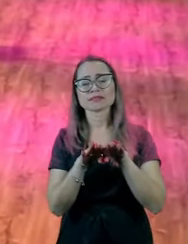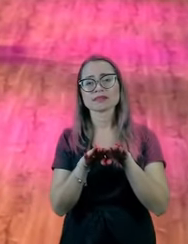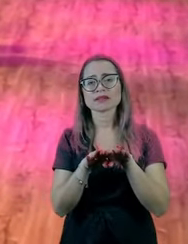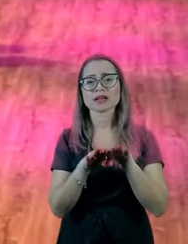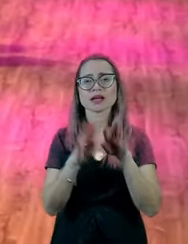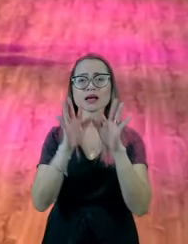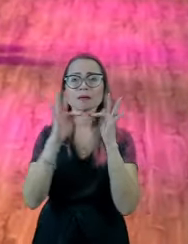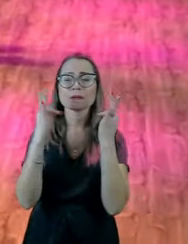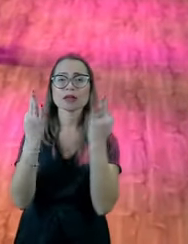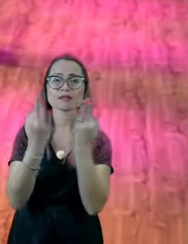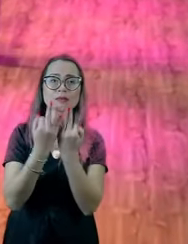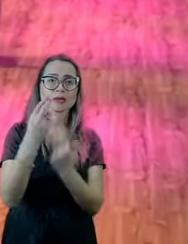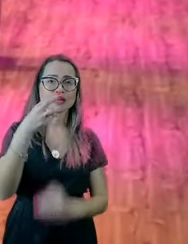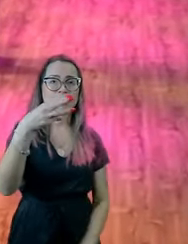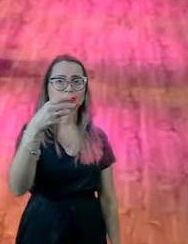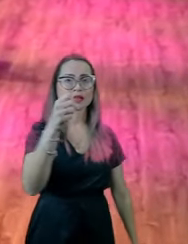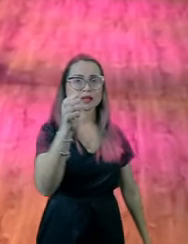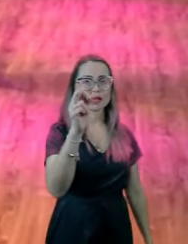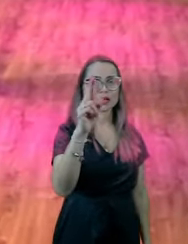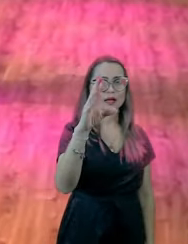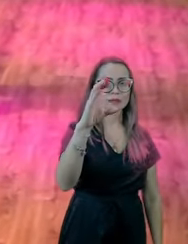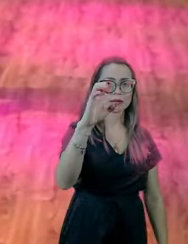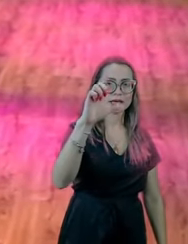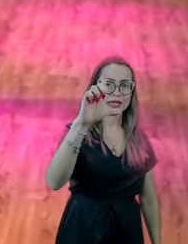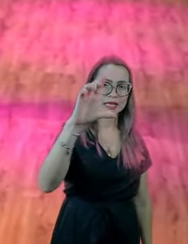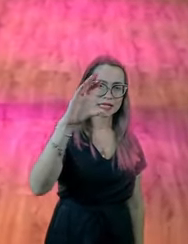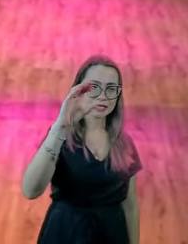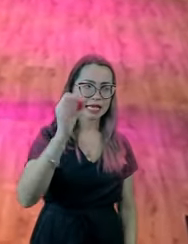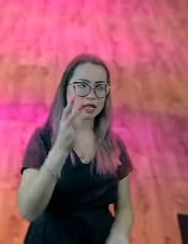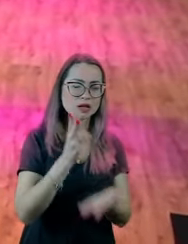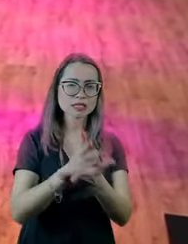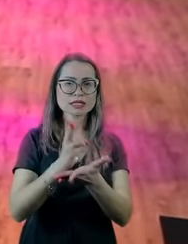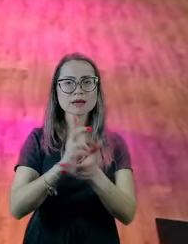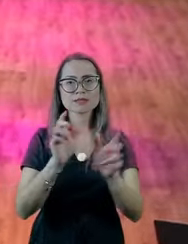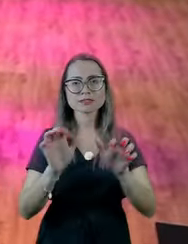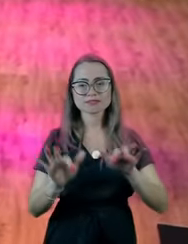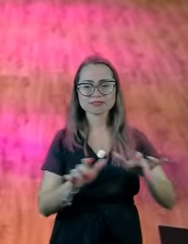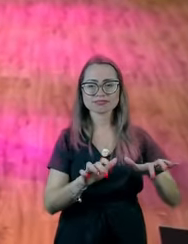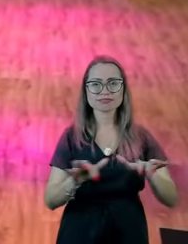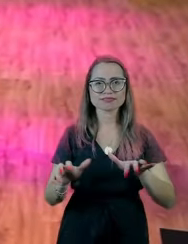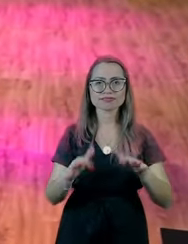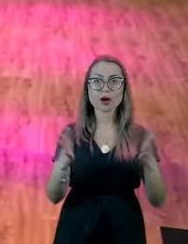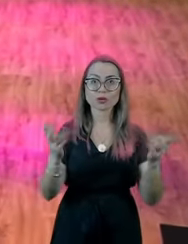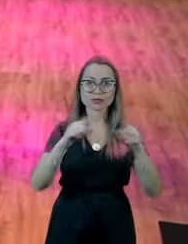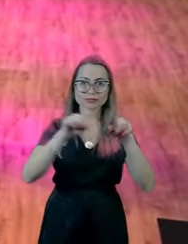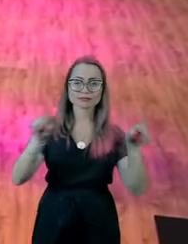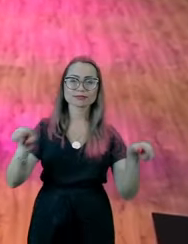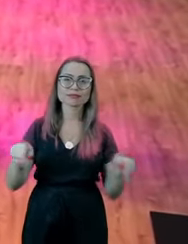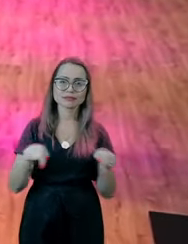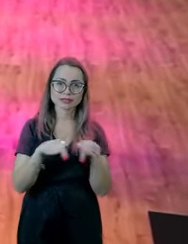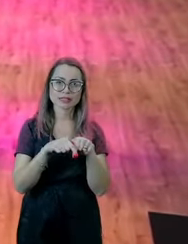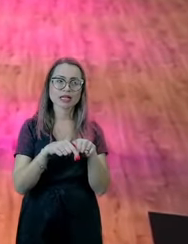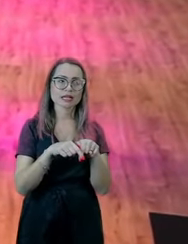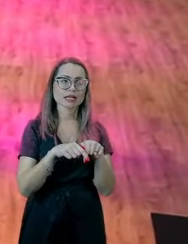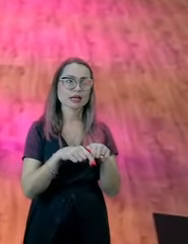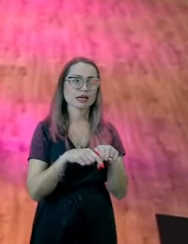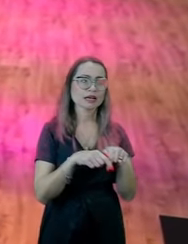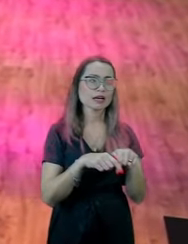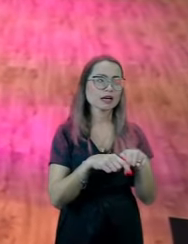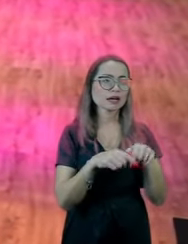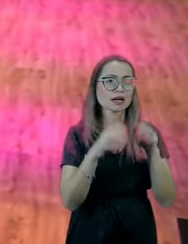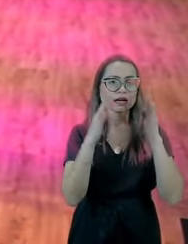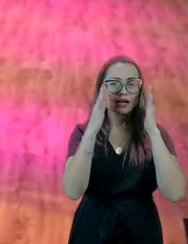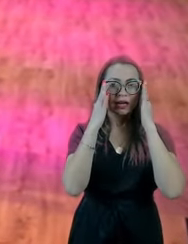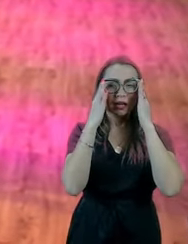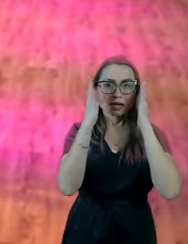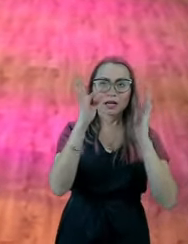pela família do Marcelo, que sempre tocou teclado aqui com a gente. Ele está lá em cima hoje no áudio. Acho que a